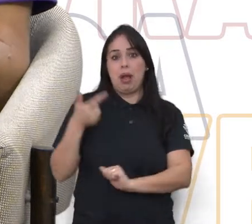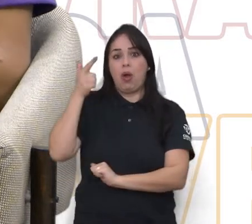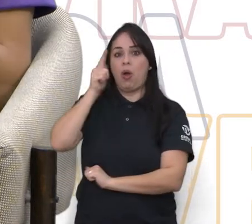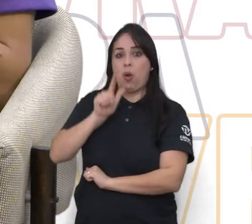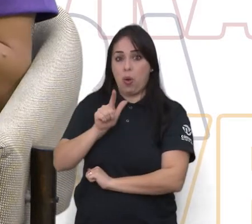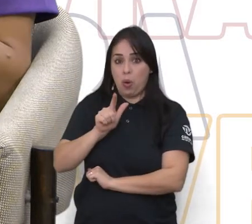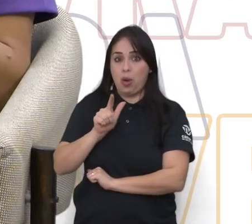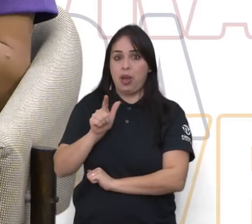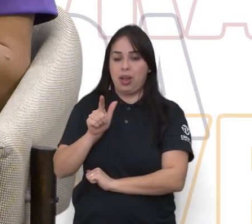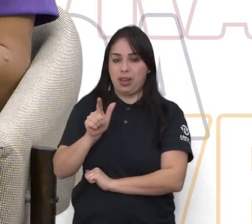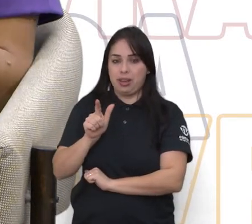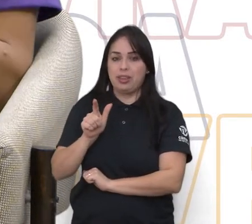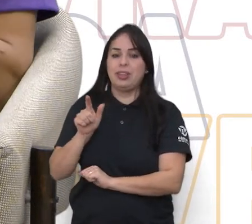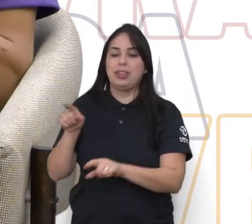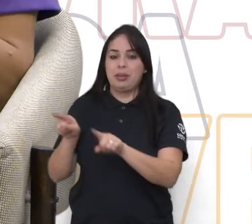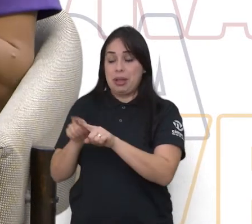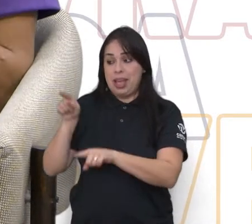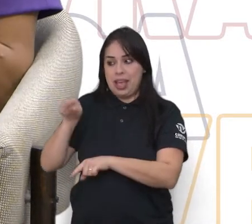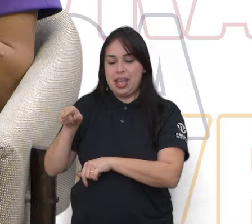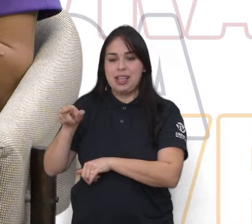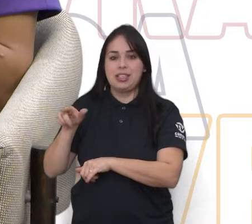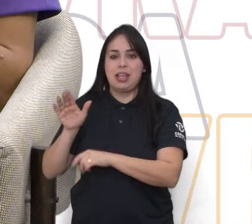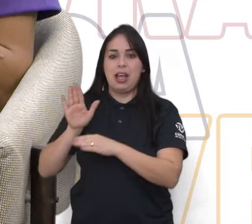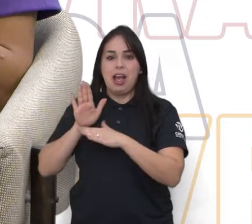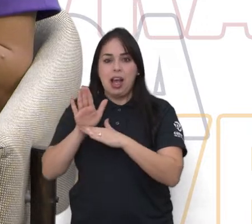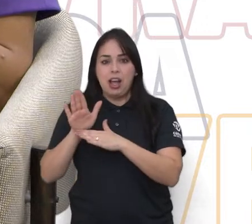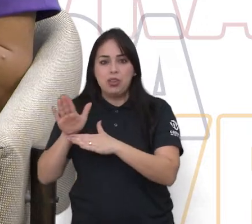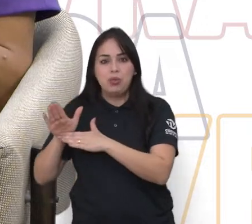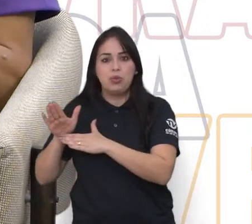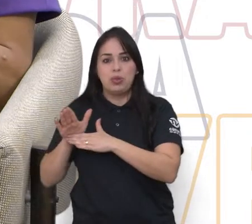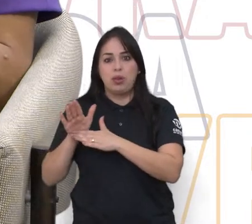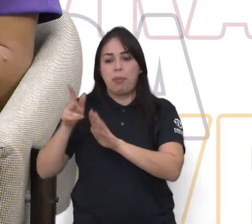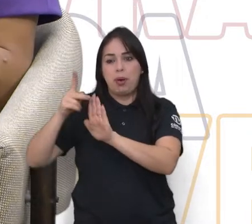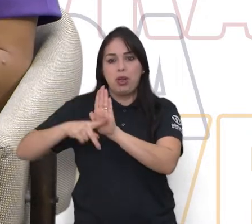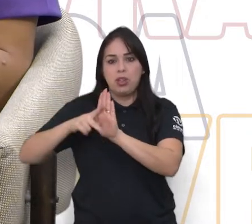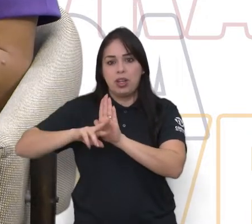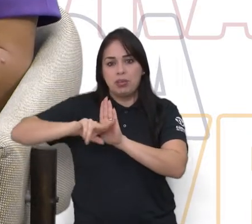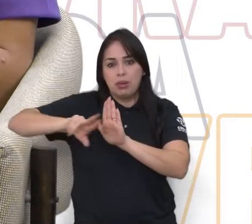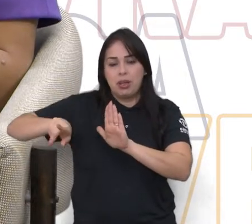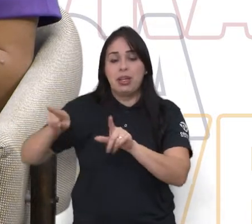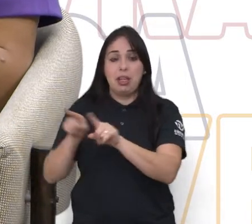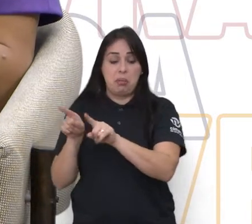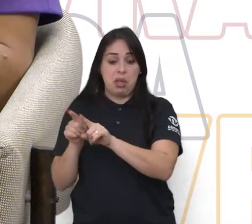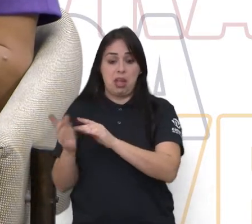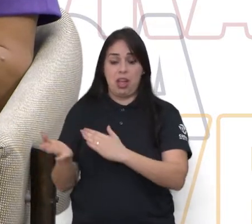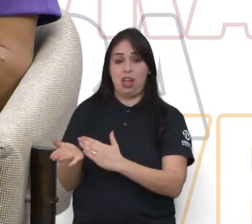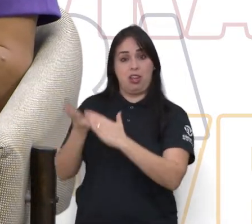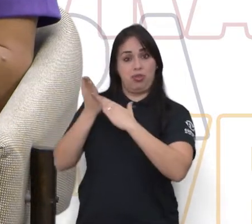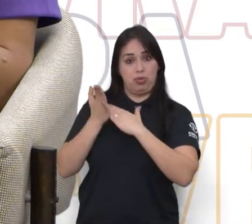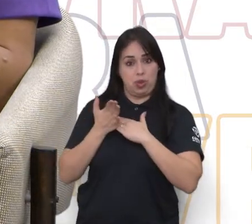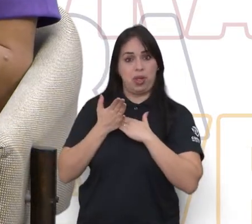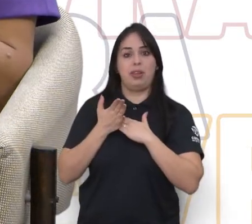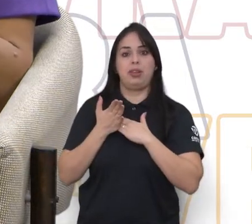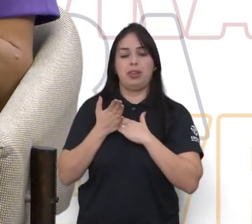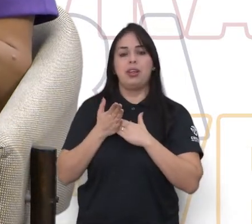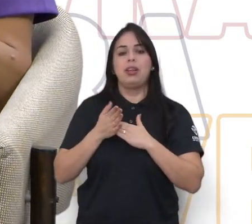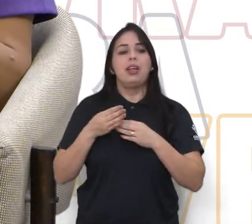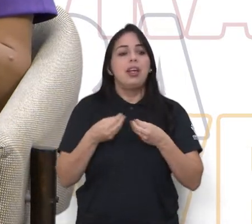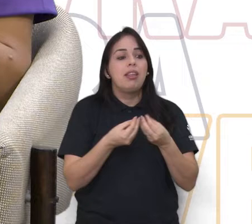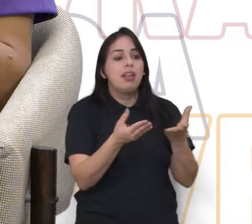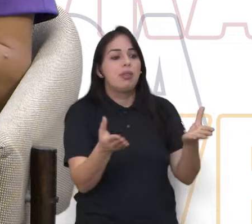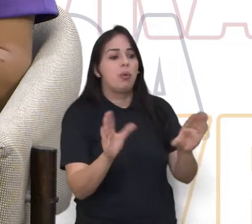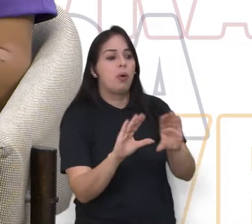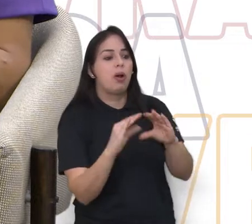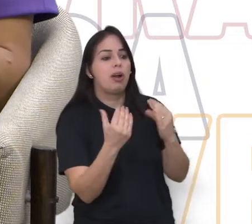propiciou diversos projetos diferentes do Reciclaí e em comunidades, levando tudo de forma